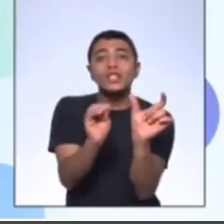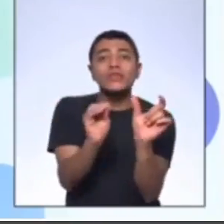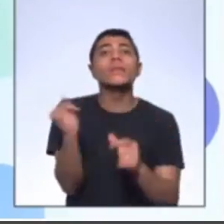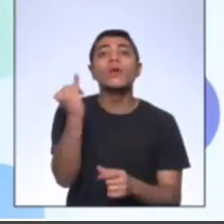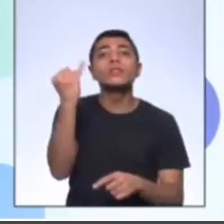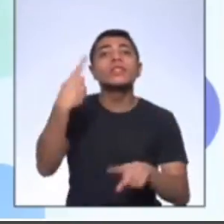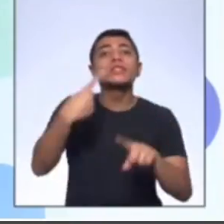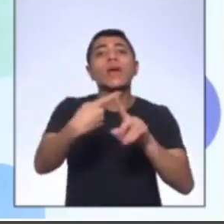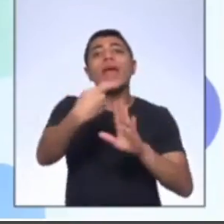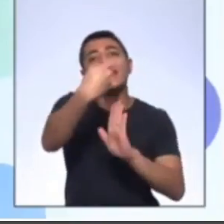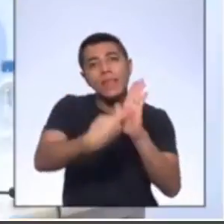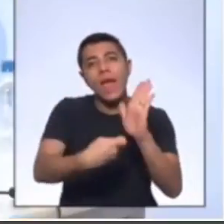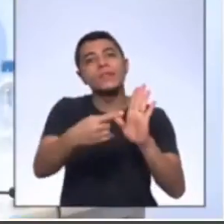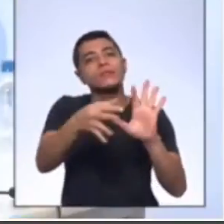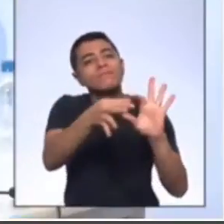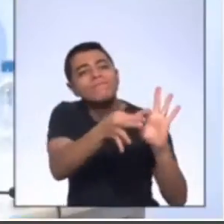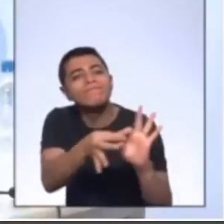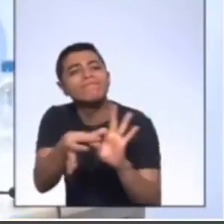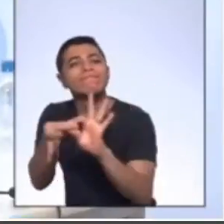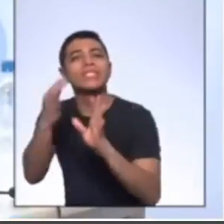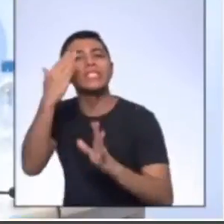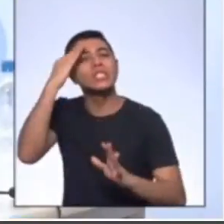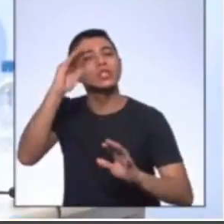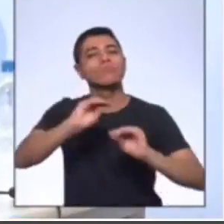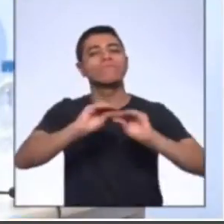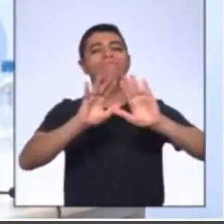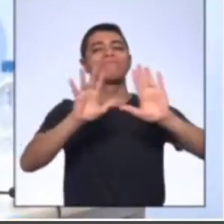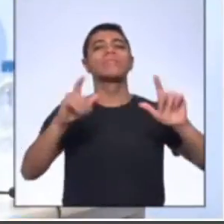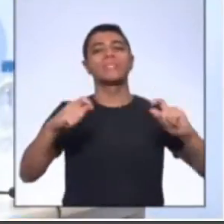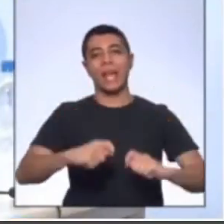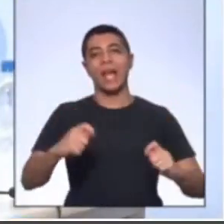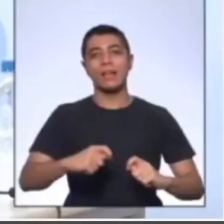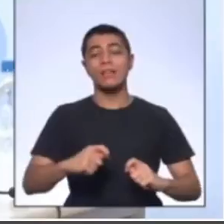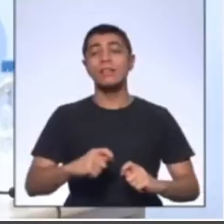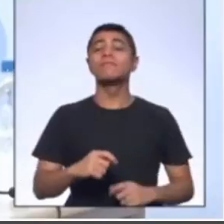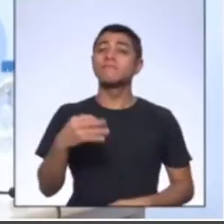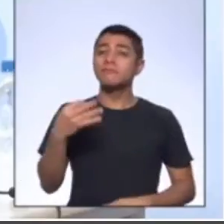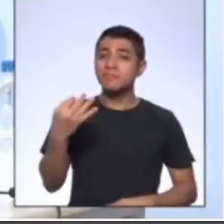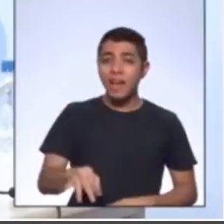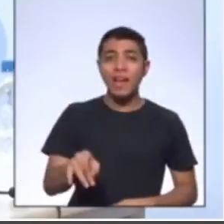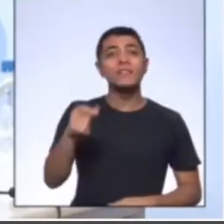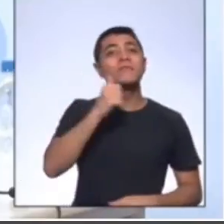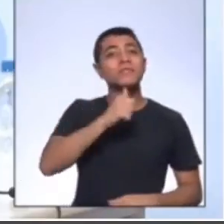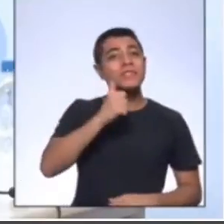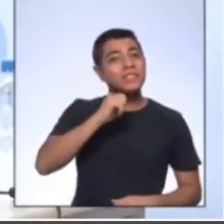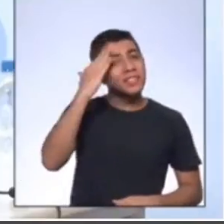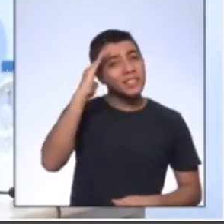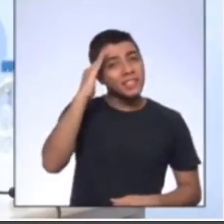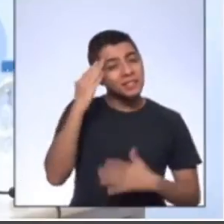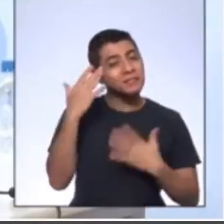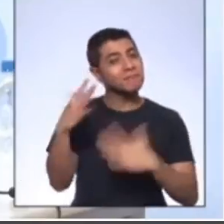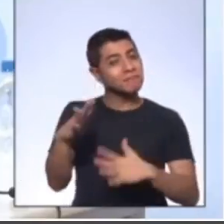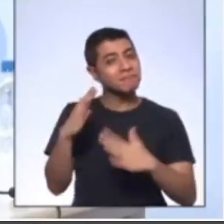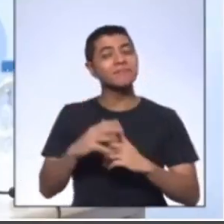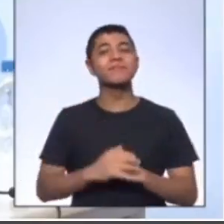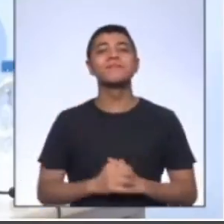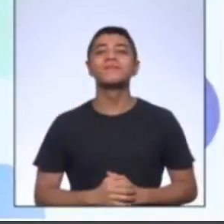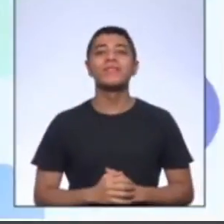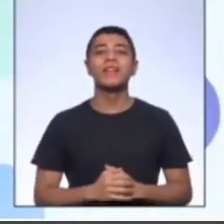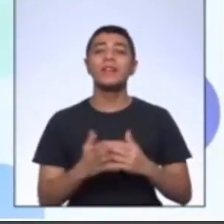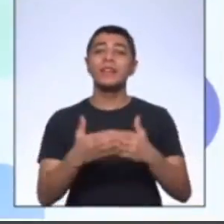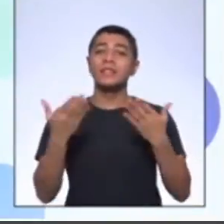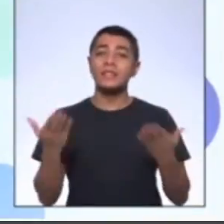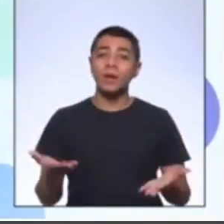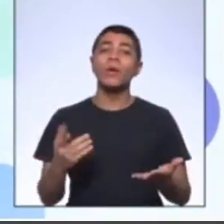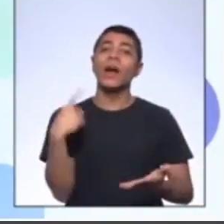texto exatamente é esse o papel deles mas ela entendeu direitinho tá ótimo então a gente era só agora